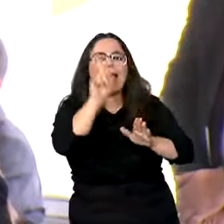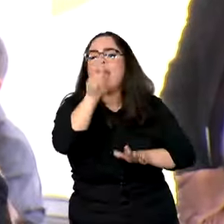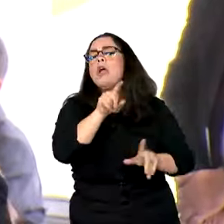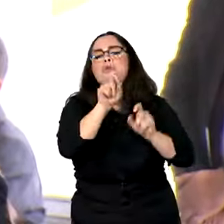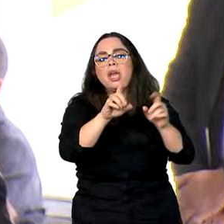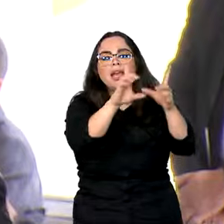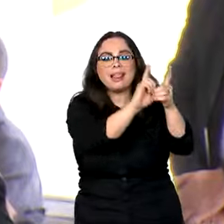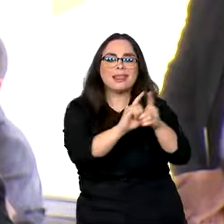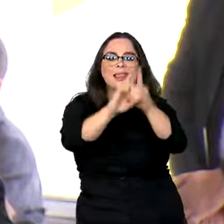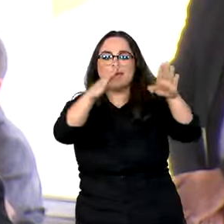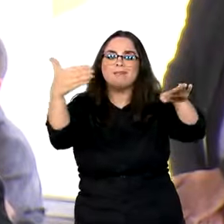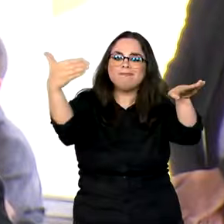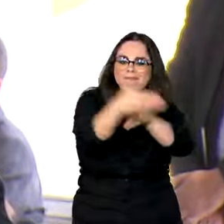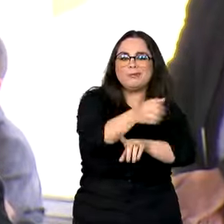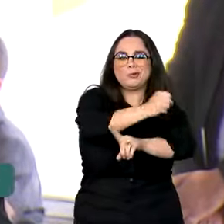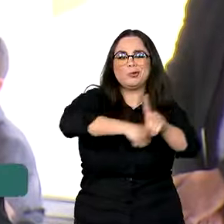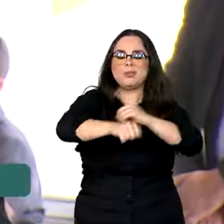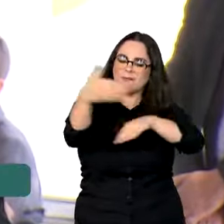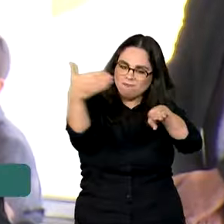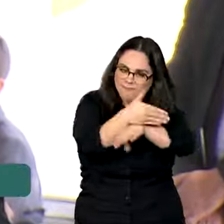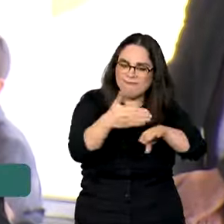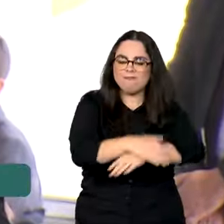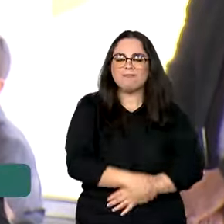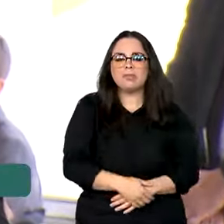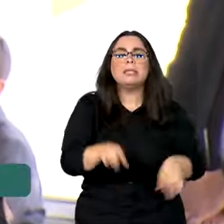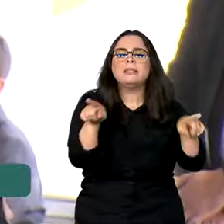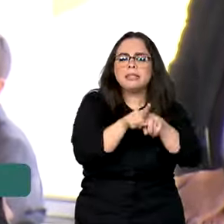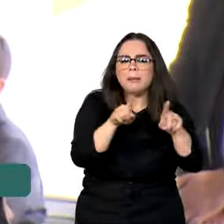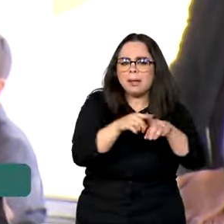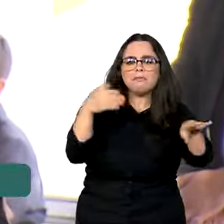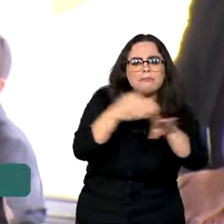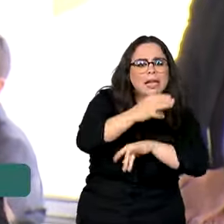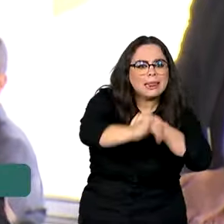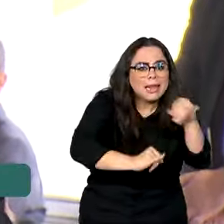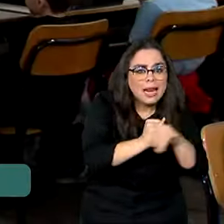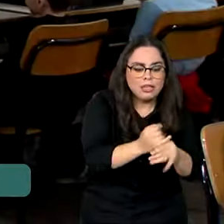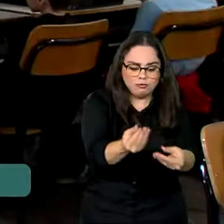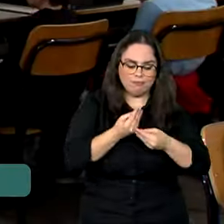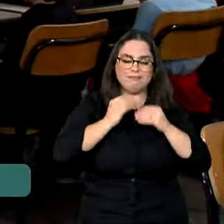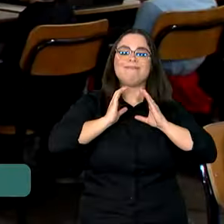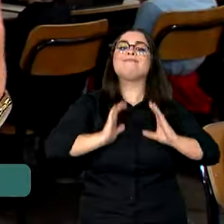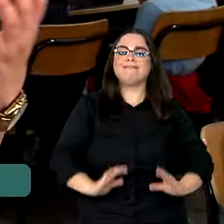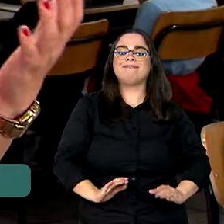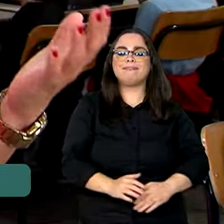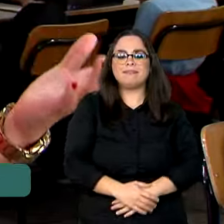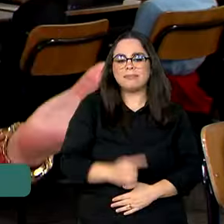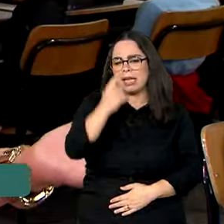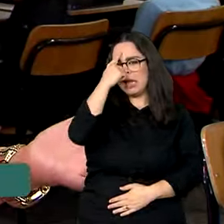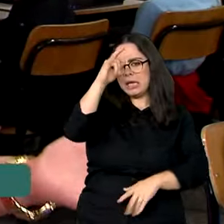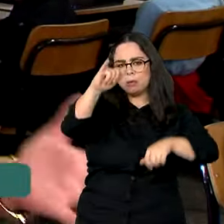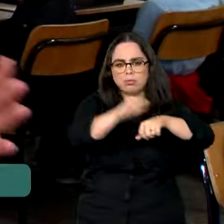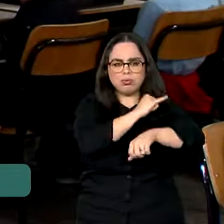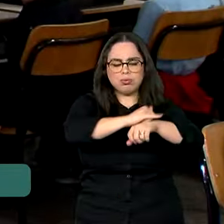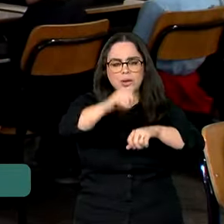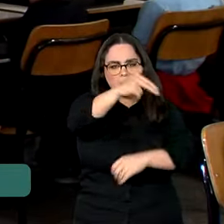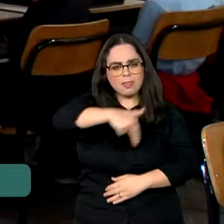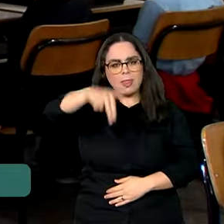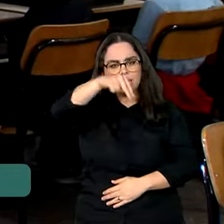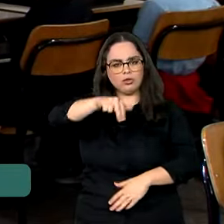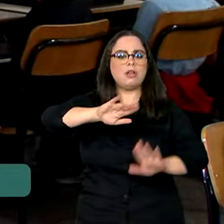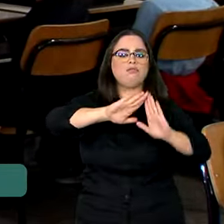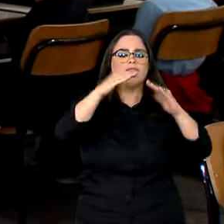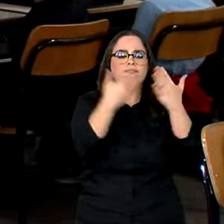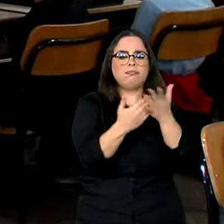é participação social. Acesso à internet é cidadania. A ideia da Estratégia Nacional de